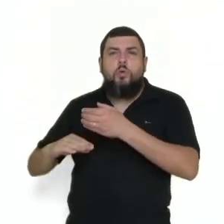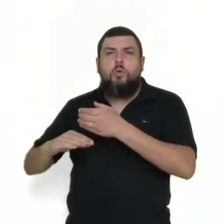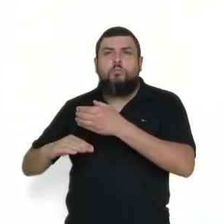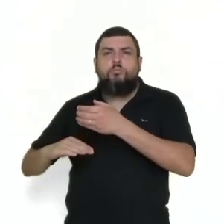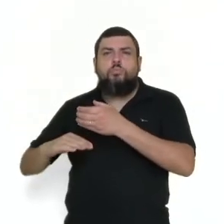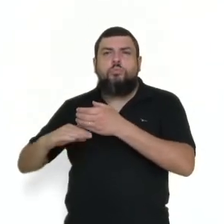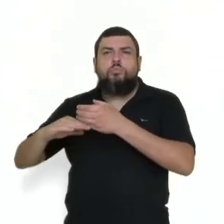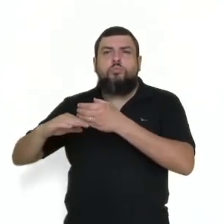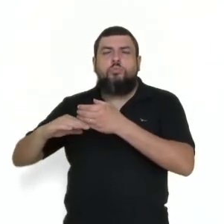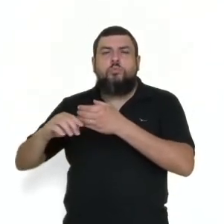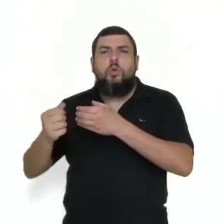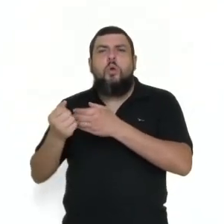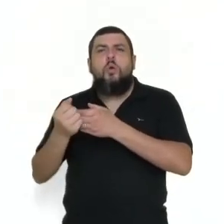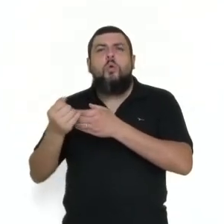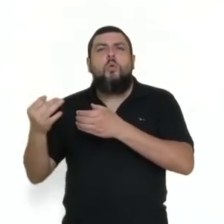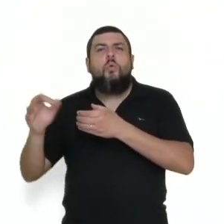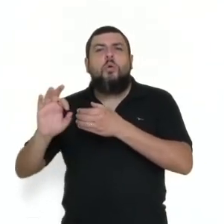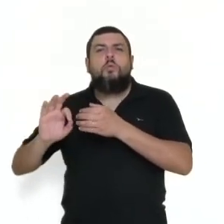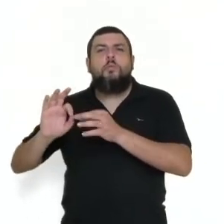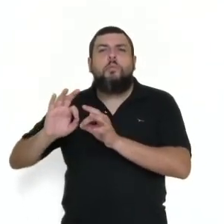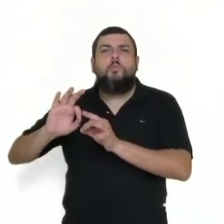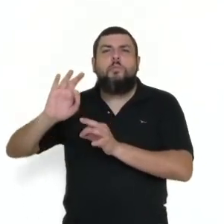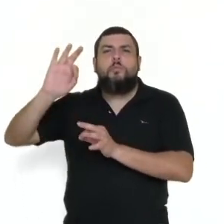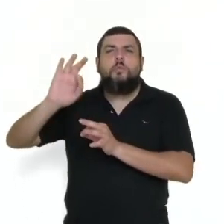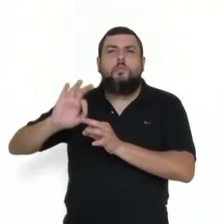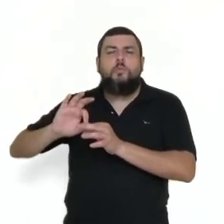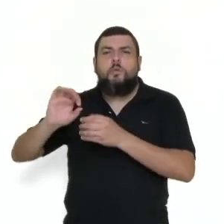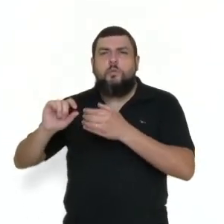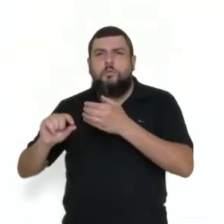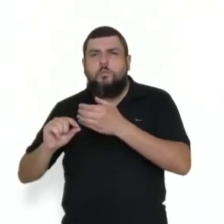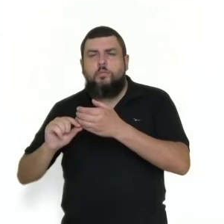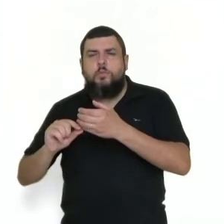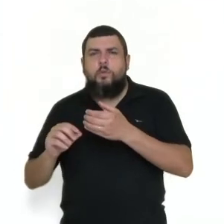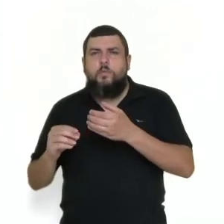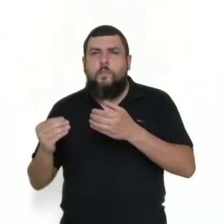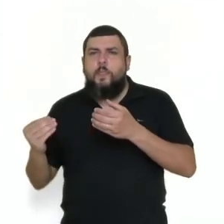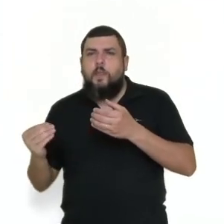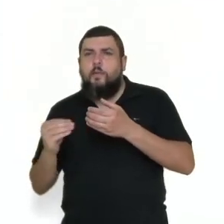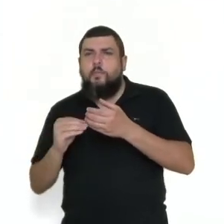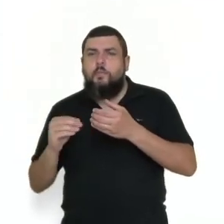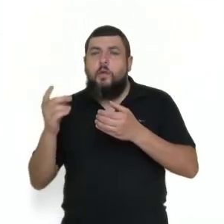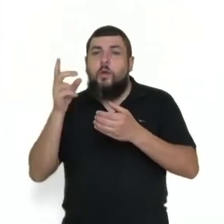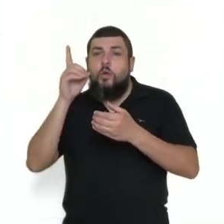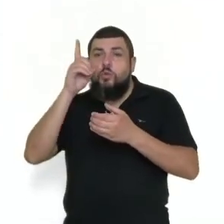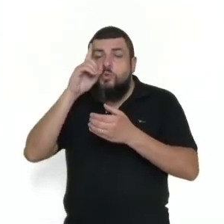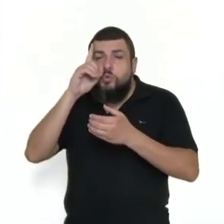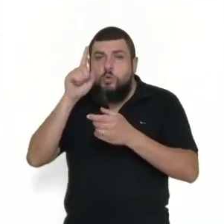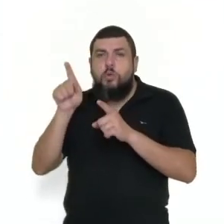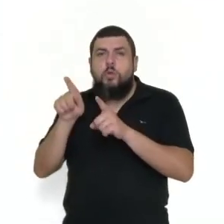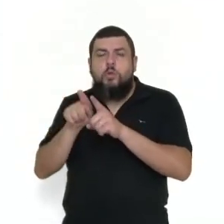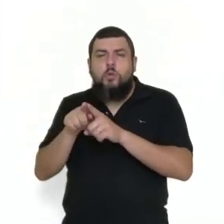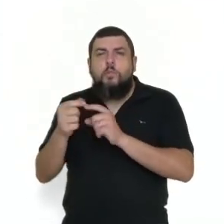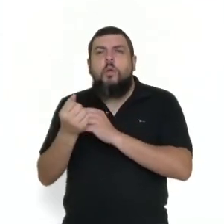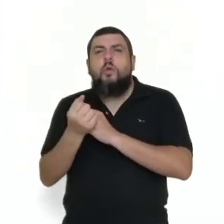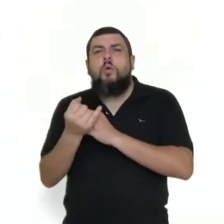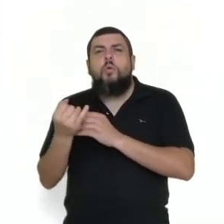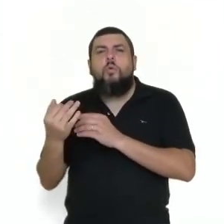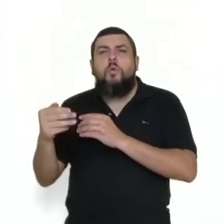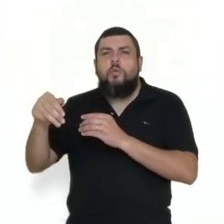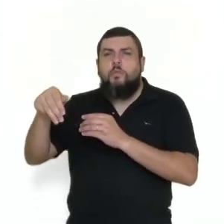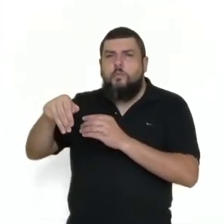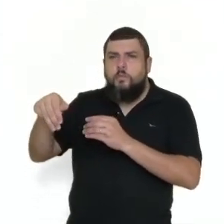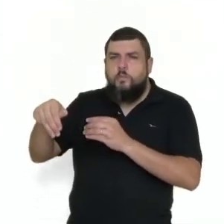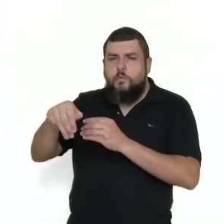o recipiente dosador e anote a data e o volume de água em milímetros, né? 1 milímetro igual